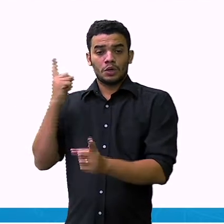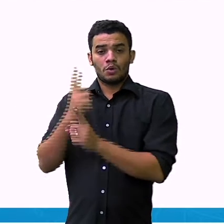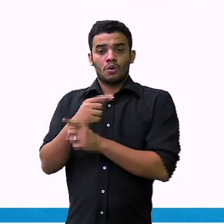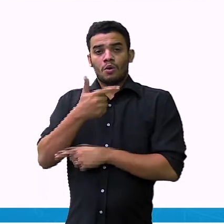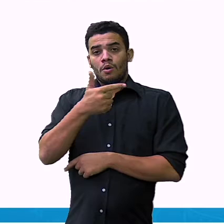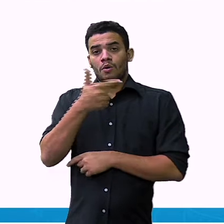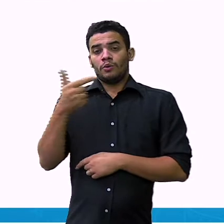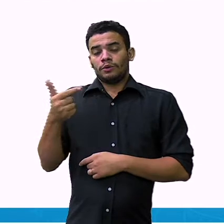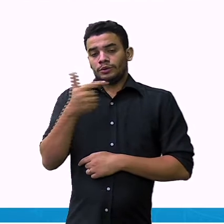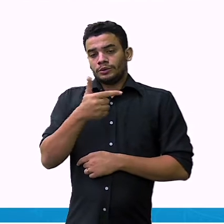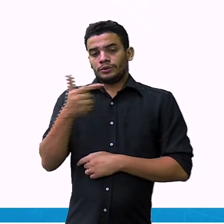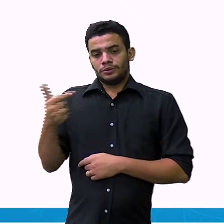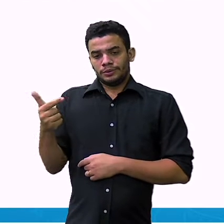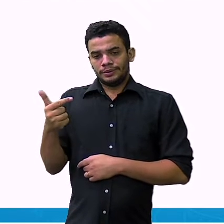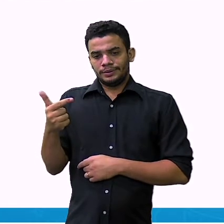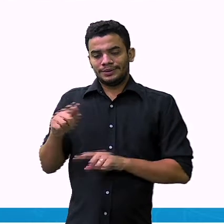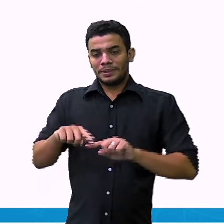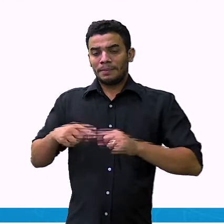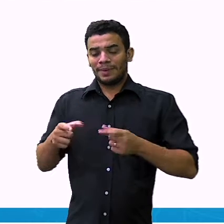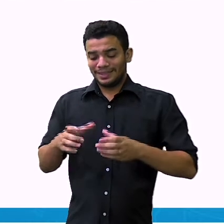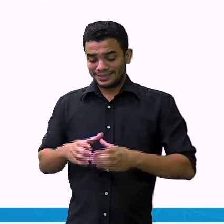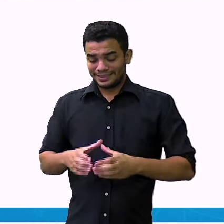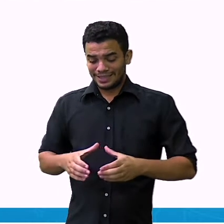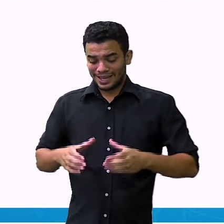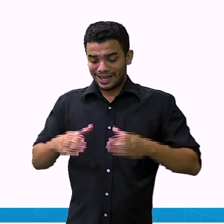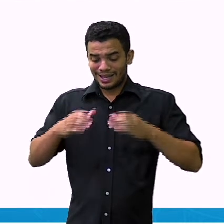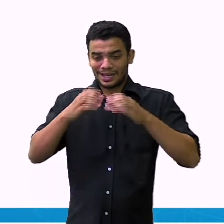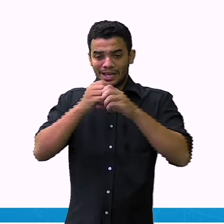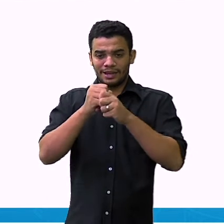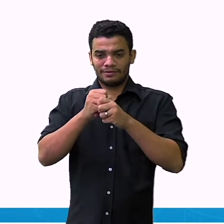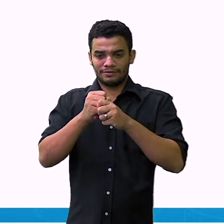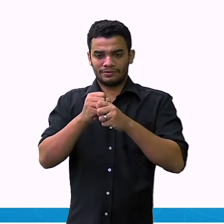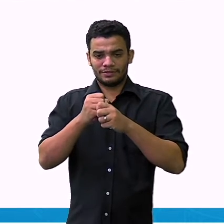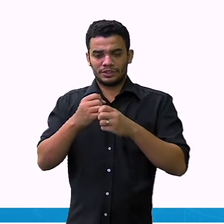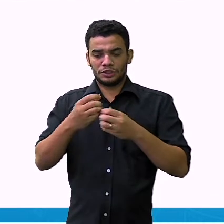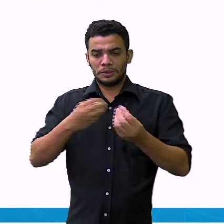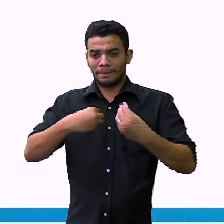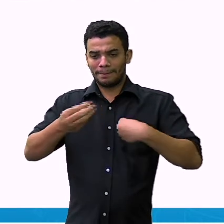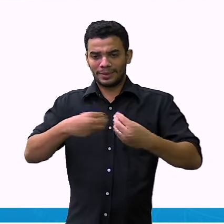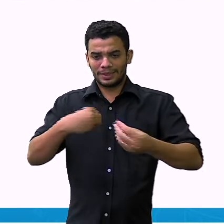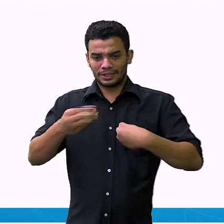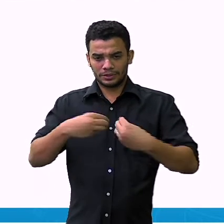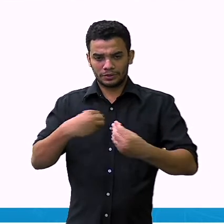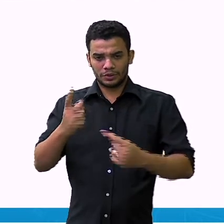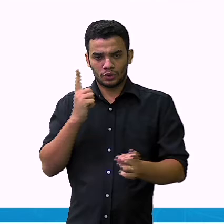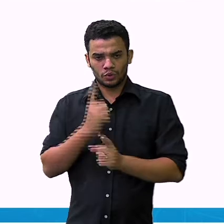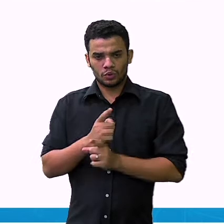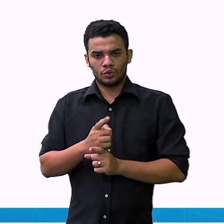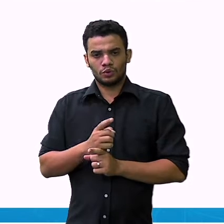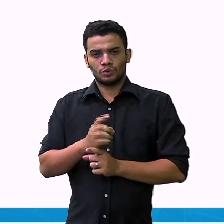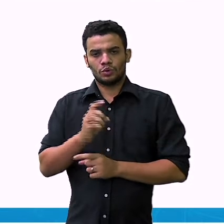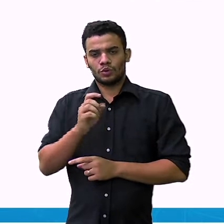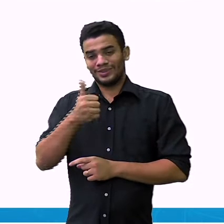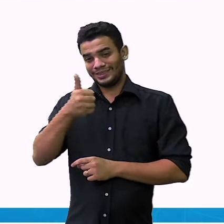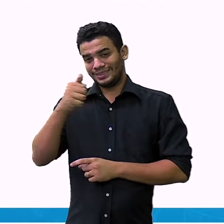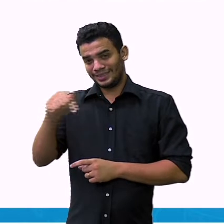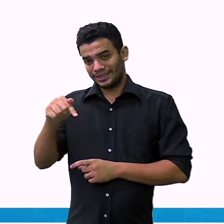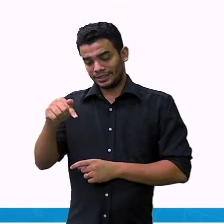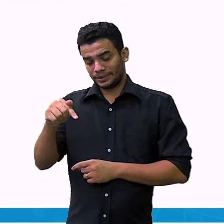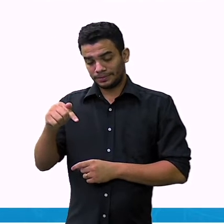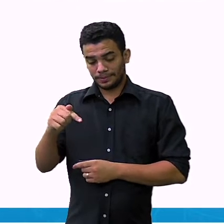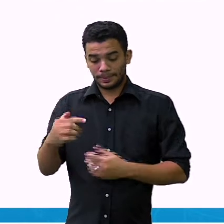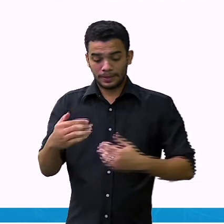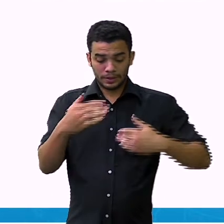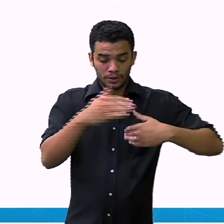certo? Já o plástico, nós tivemos total de 17. E o papelão,